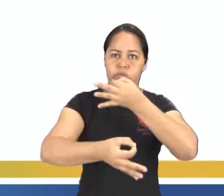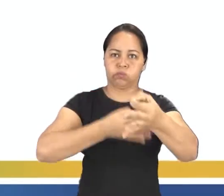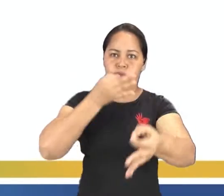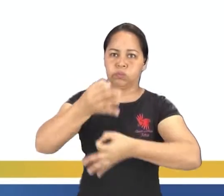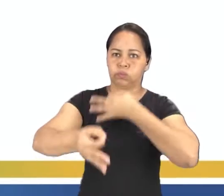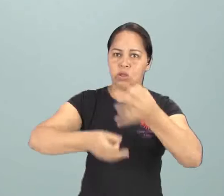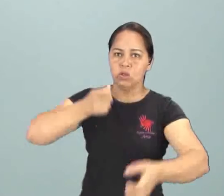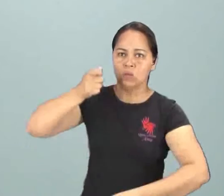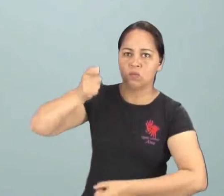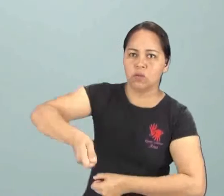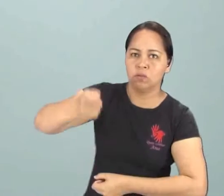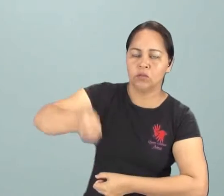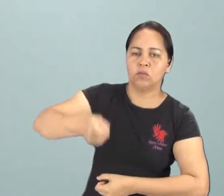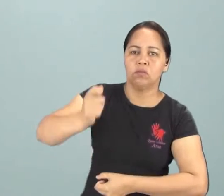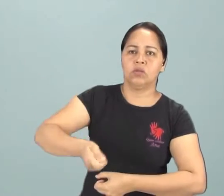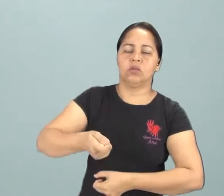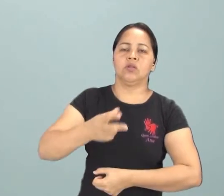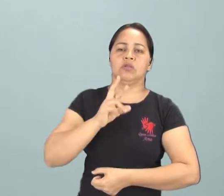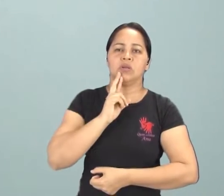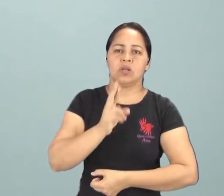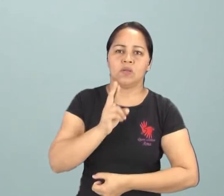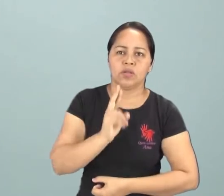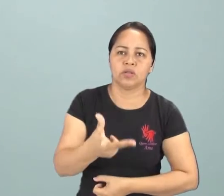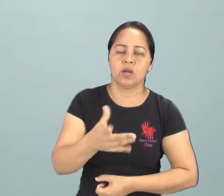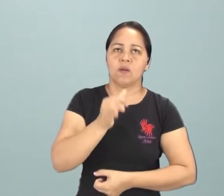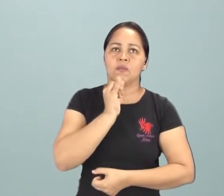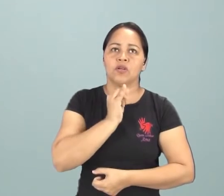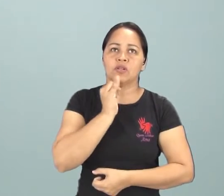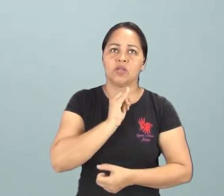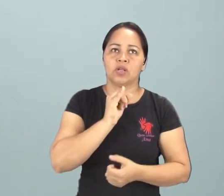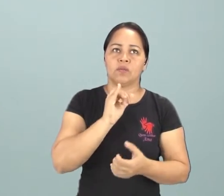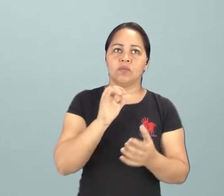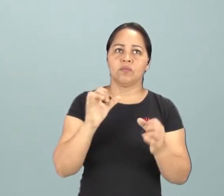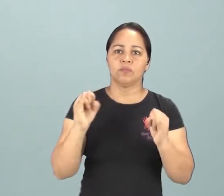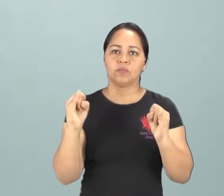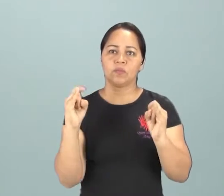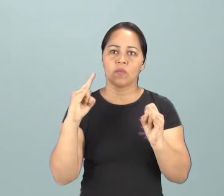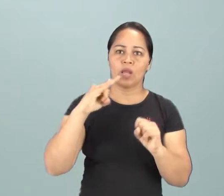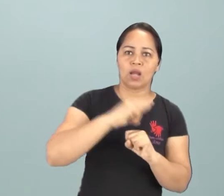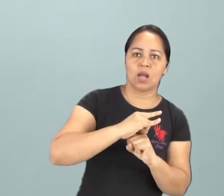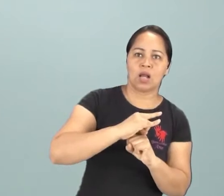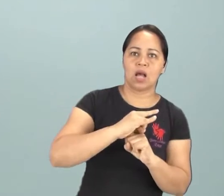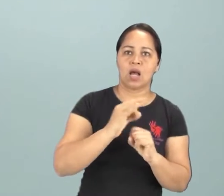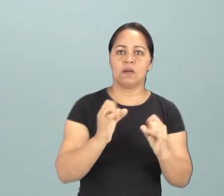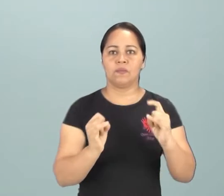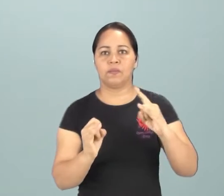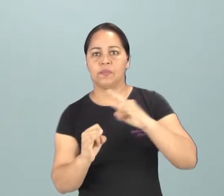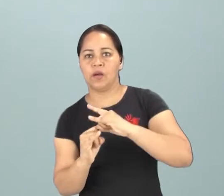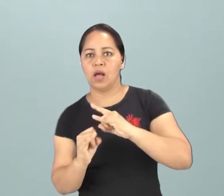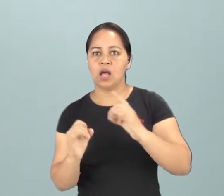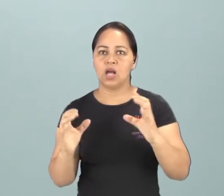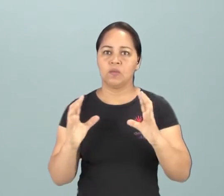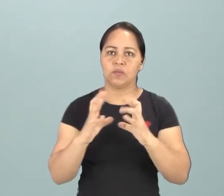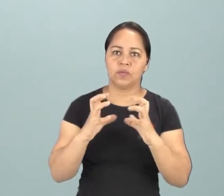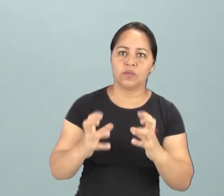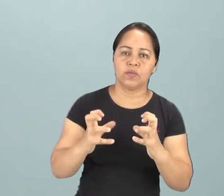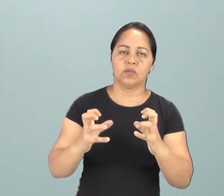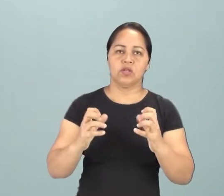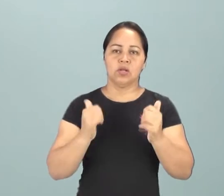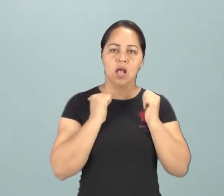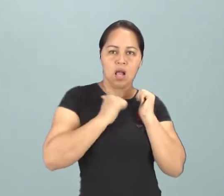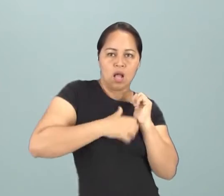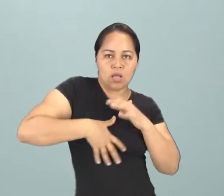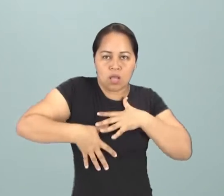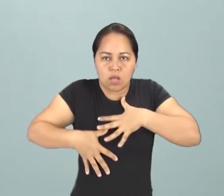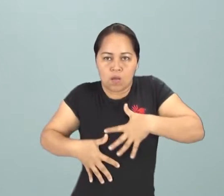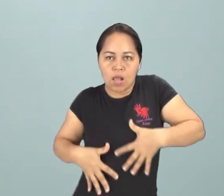temas universais, mas temas polêmicos, como o adultério, a sensualidade, a morte, as